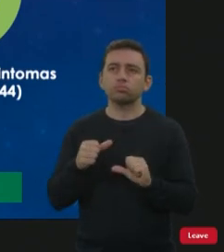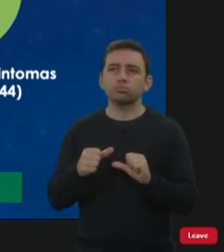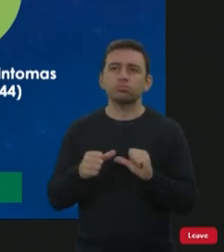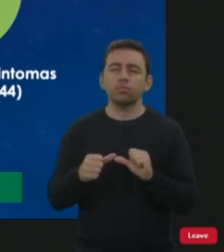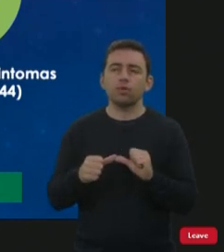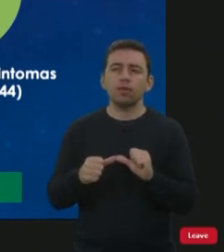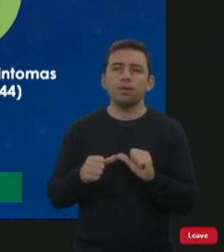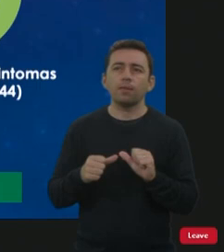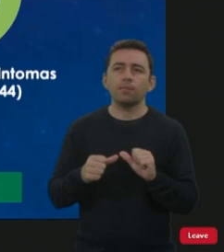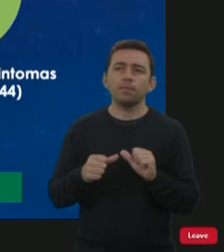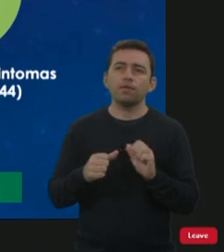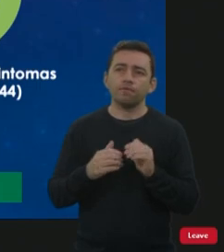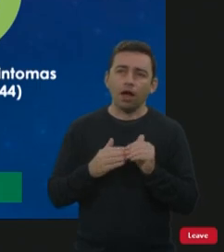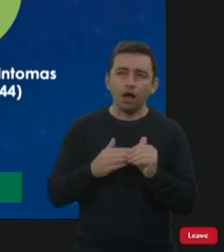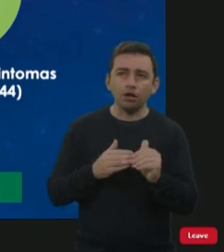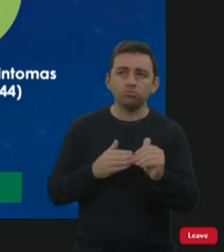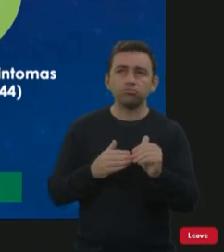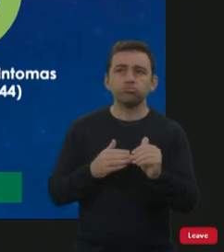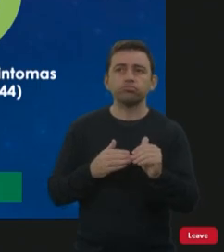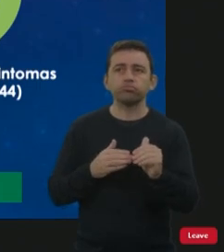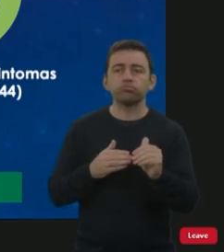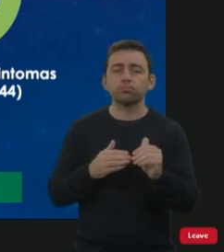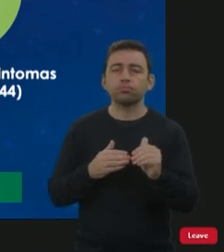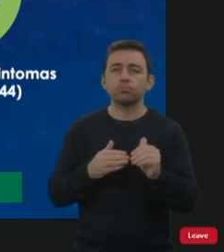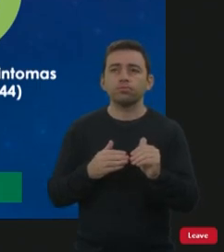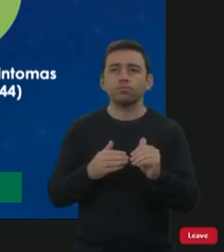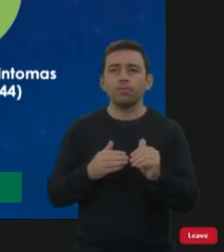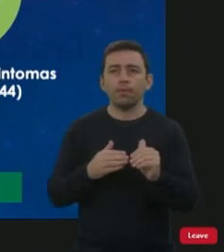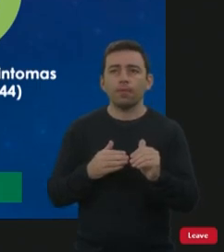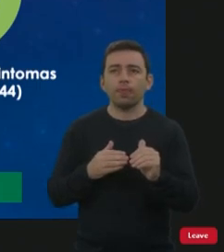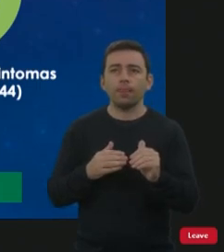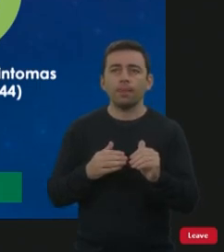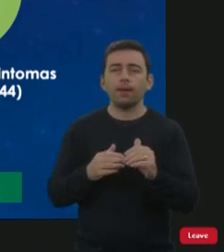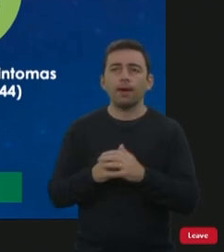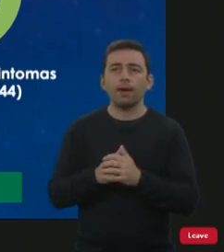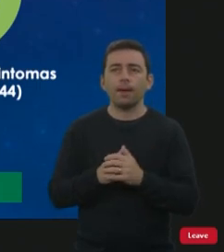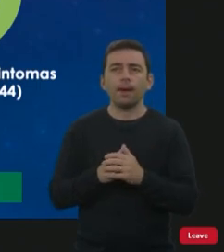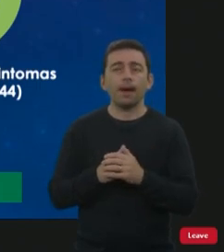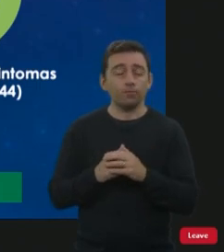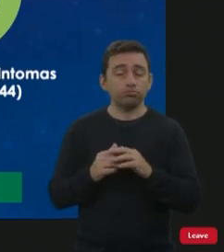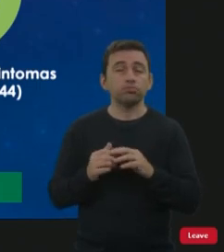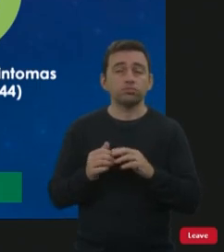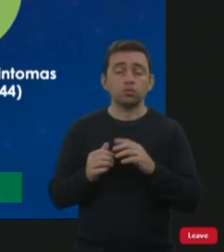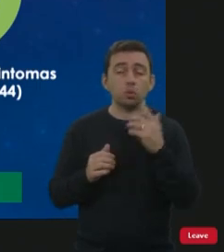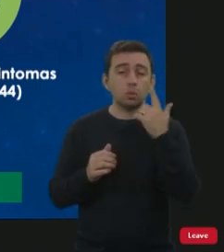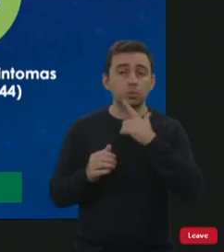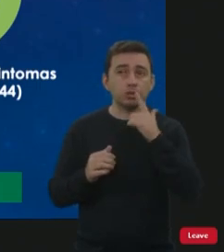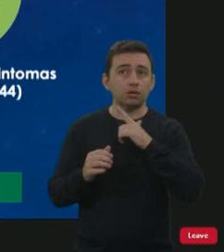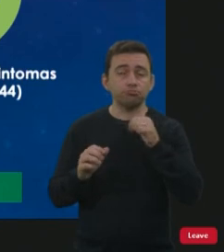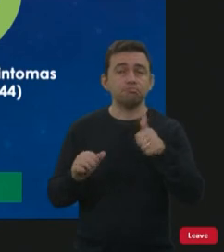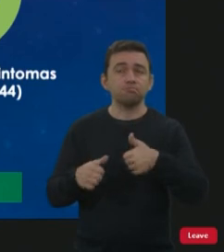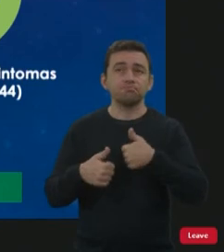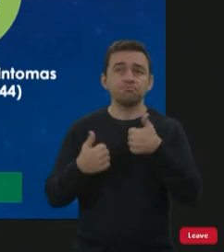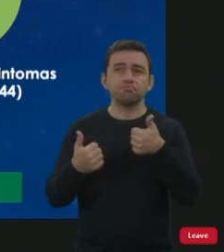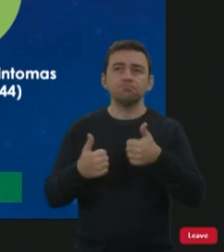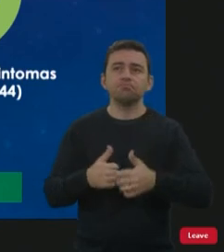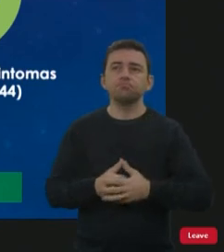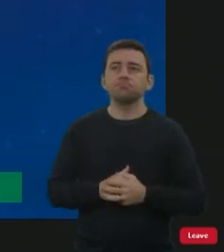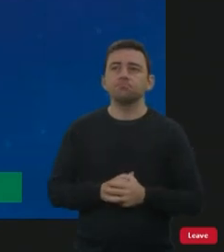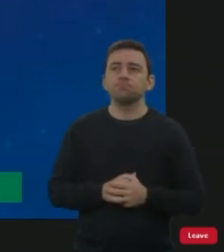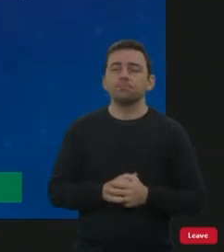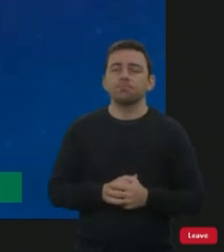da morbimortalidade de uma maneira tão muito significativa, tá?